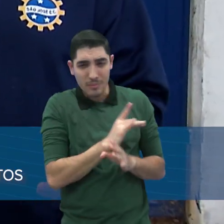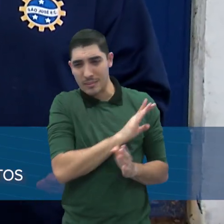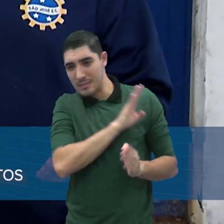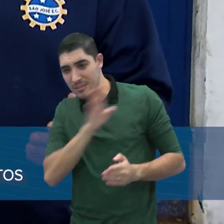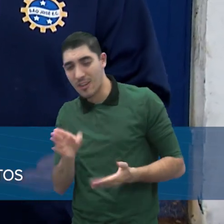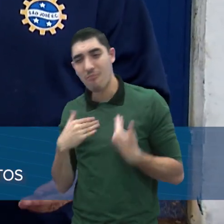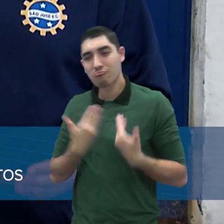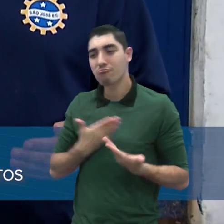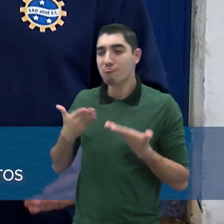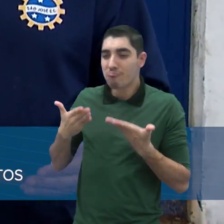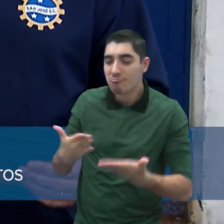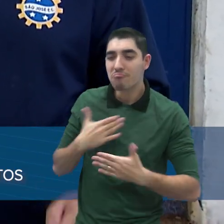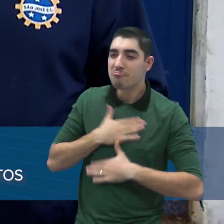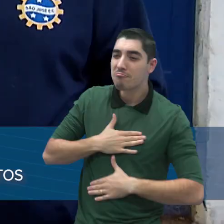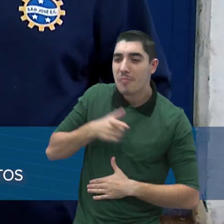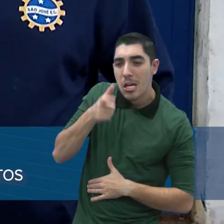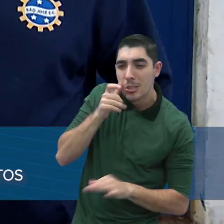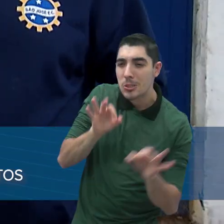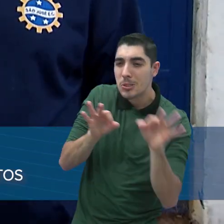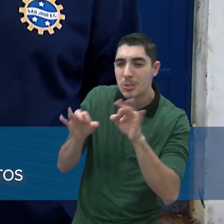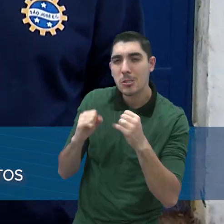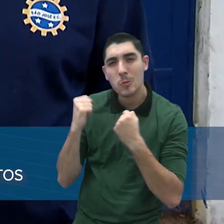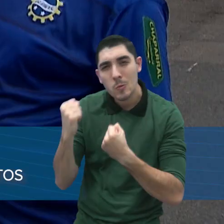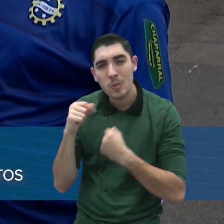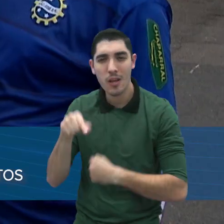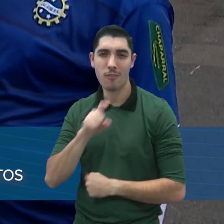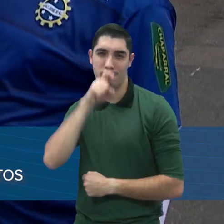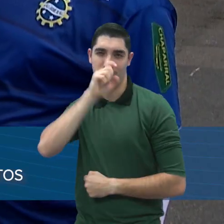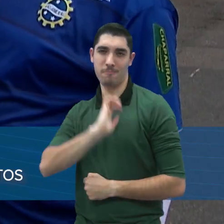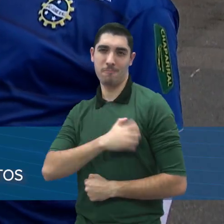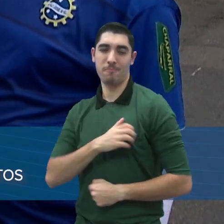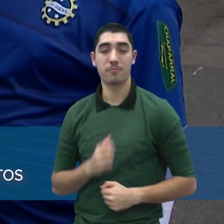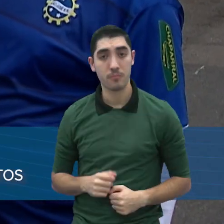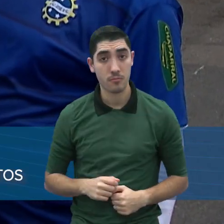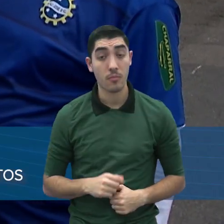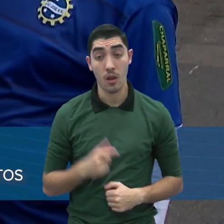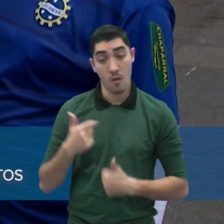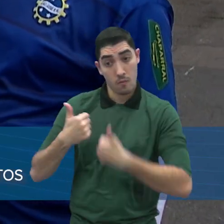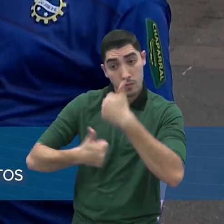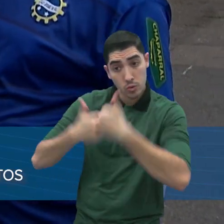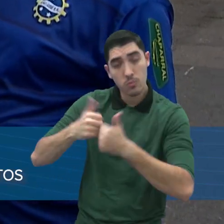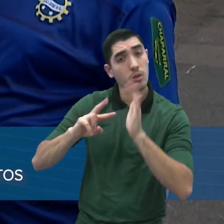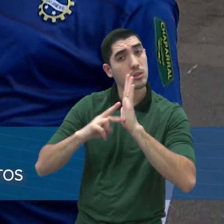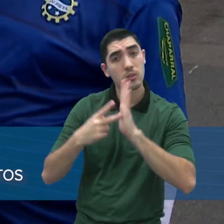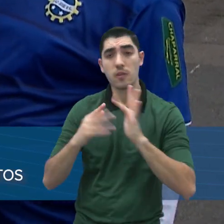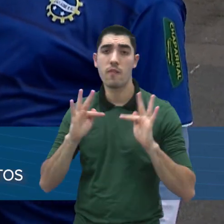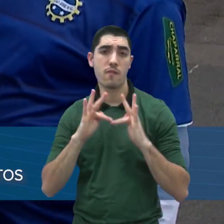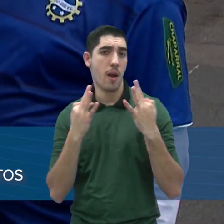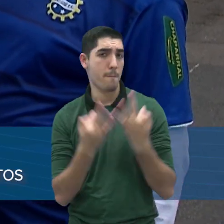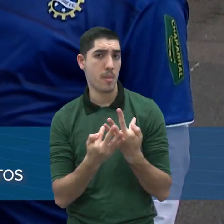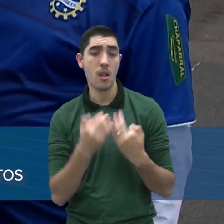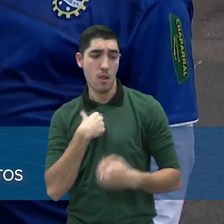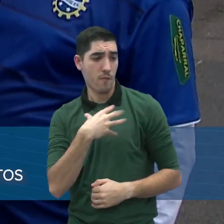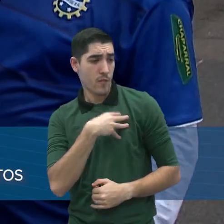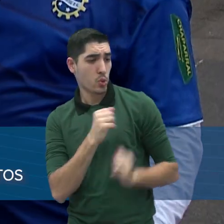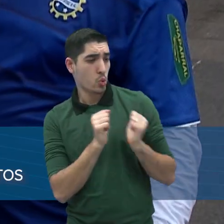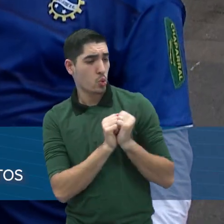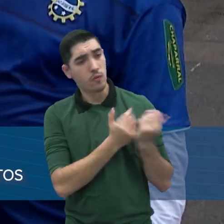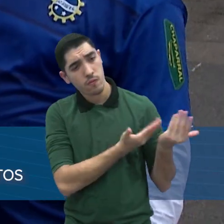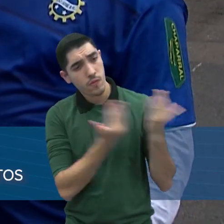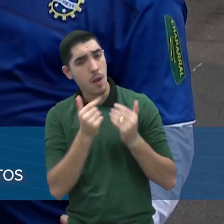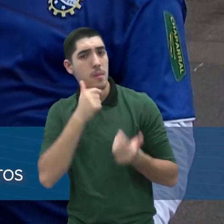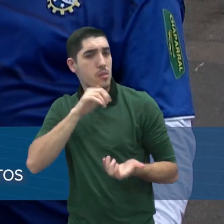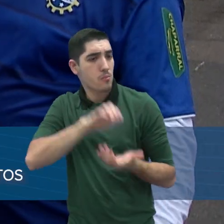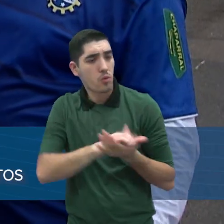está aqui para prestigiar e para torcer pela Águia do Vale. O futebol é família, é você vir ao estádio com os seus filhos, com a